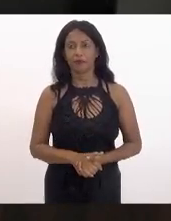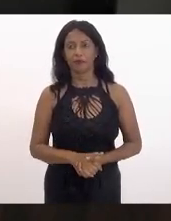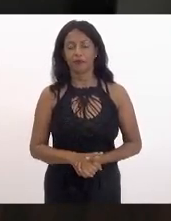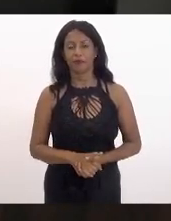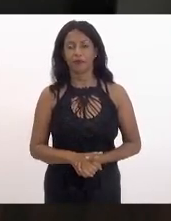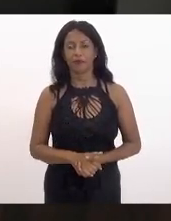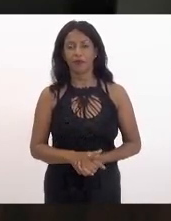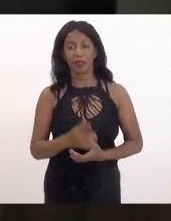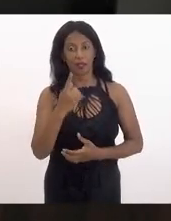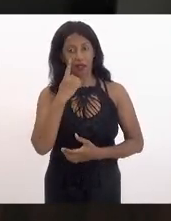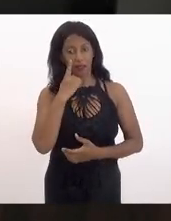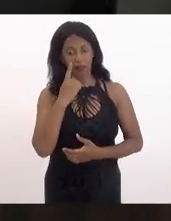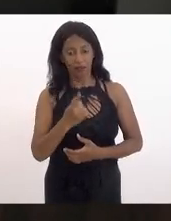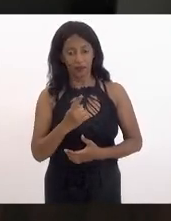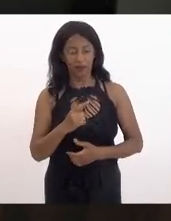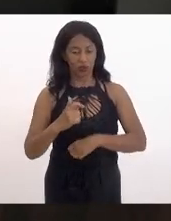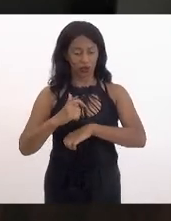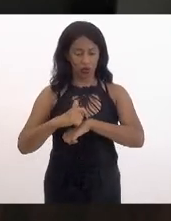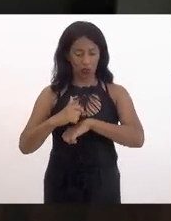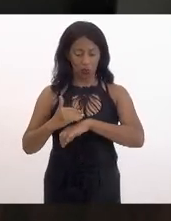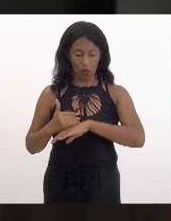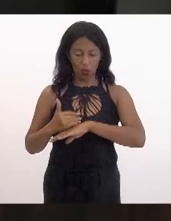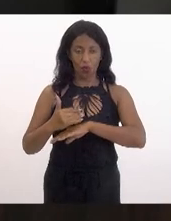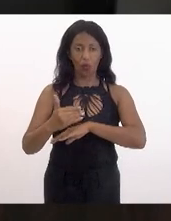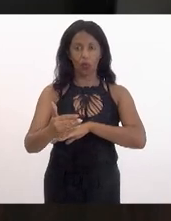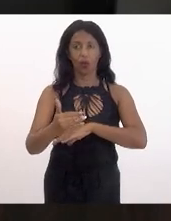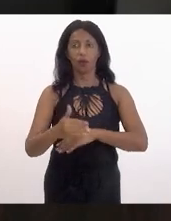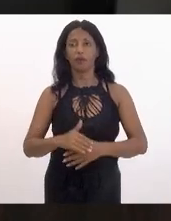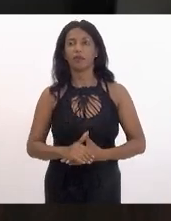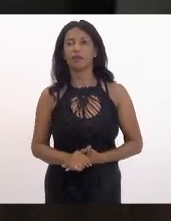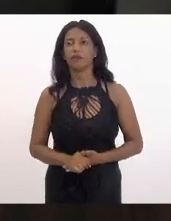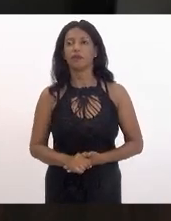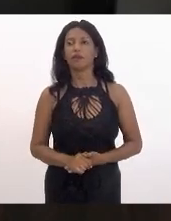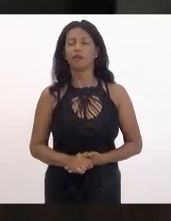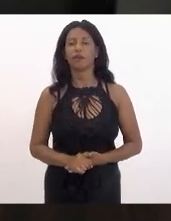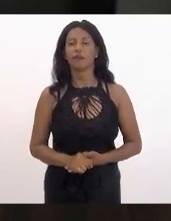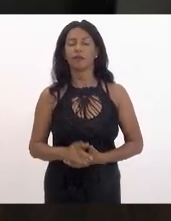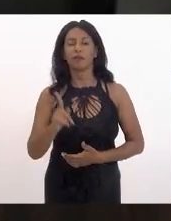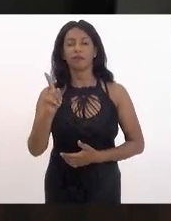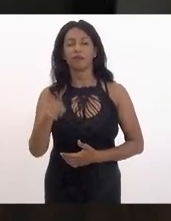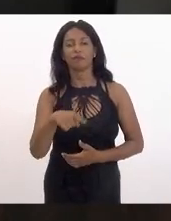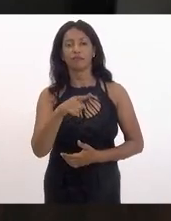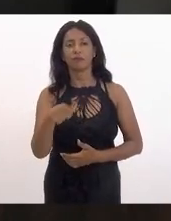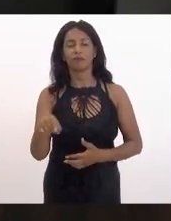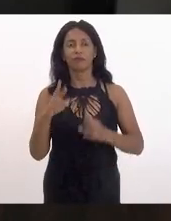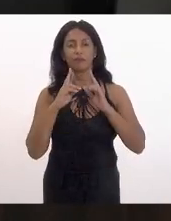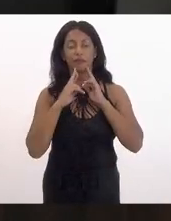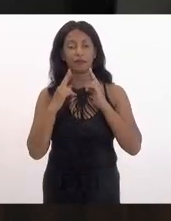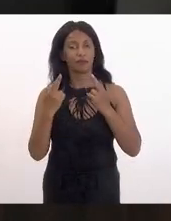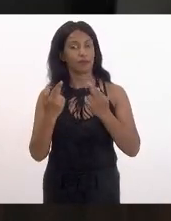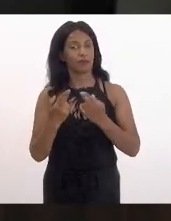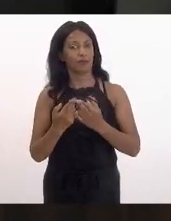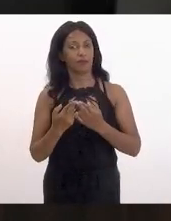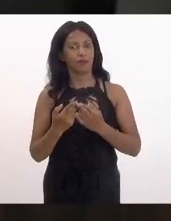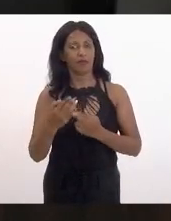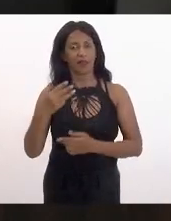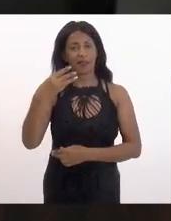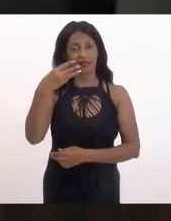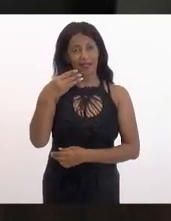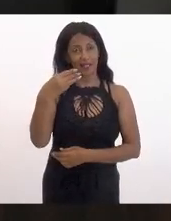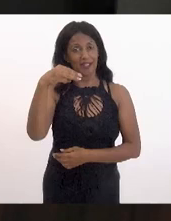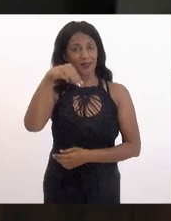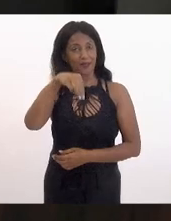e tendo em vista o adiantado da hora está suspensa a sessão por